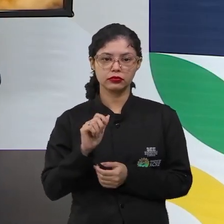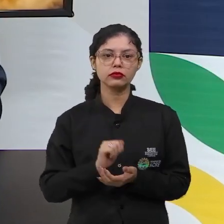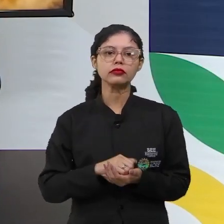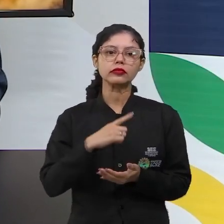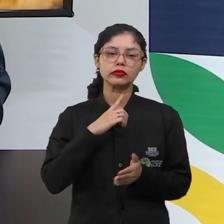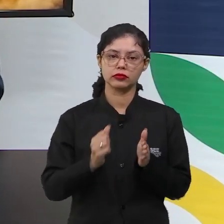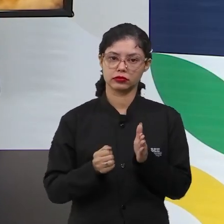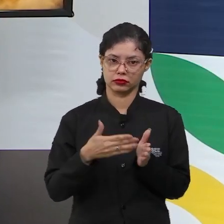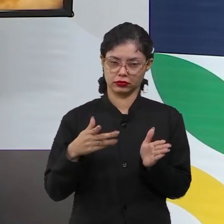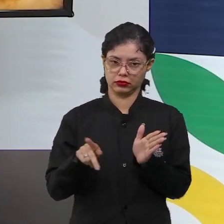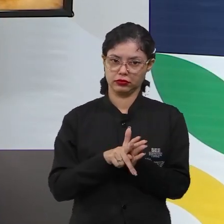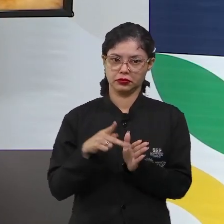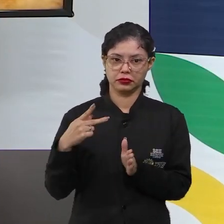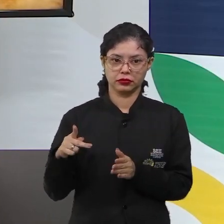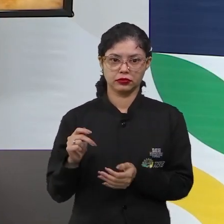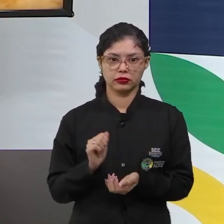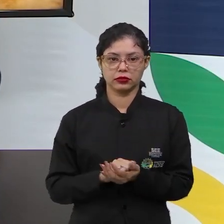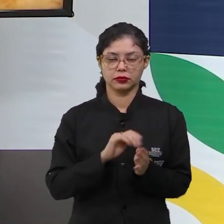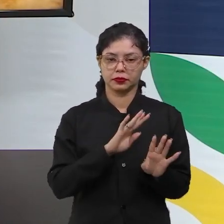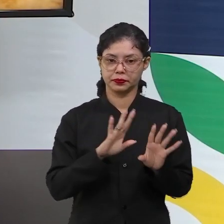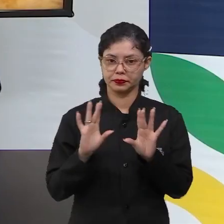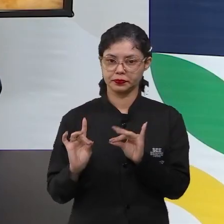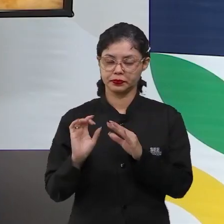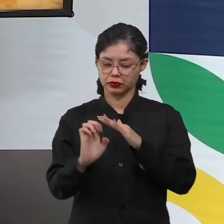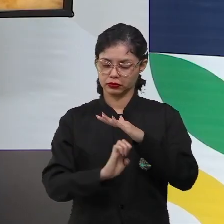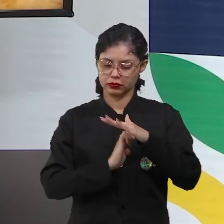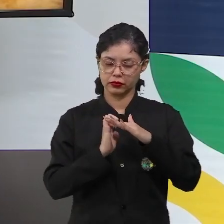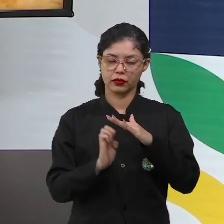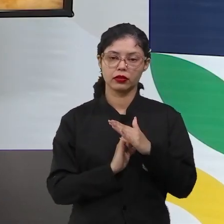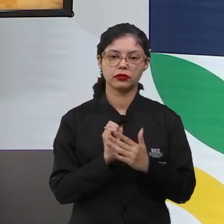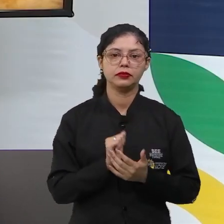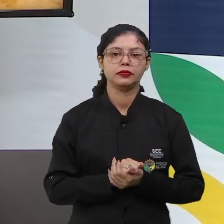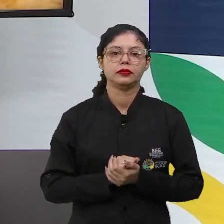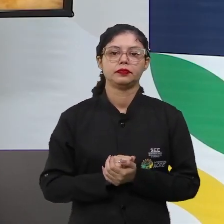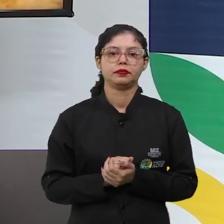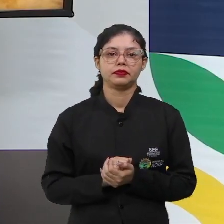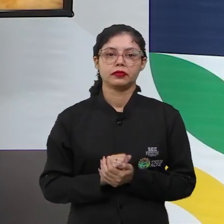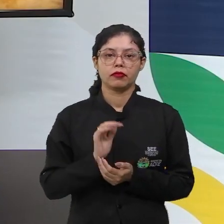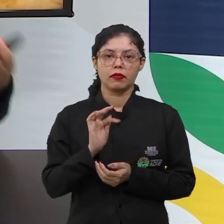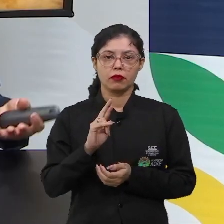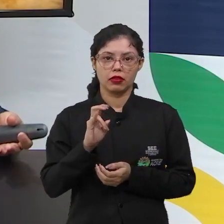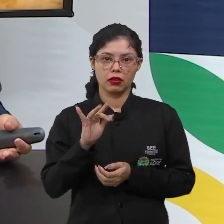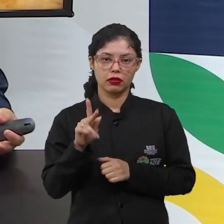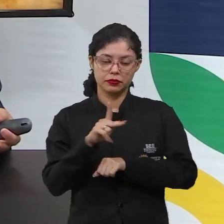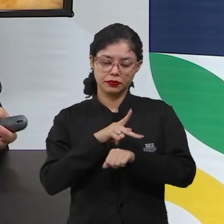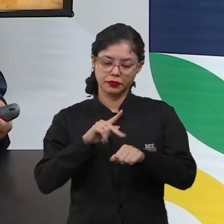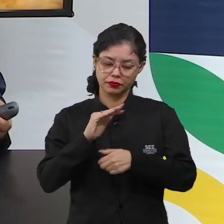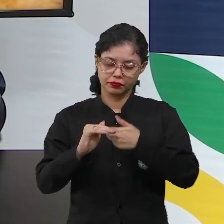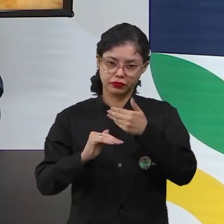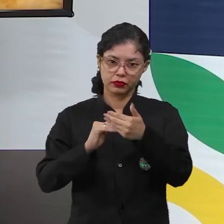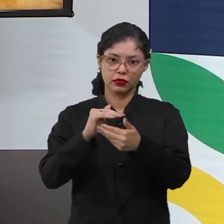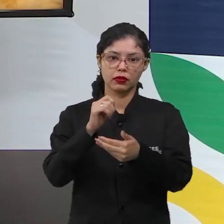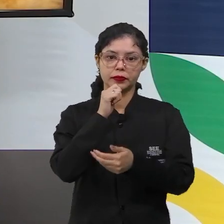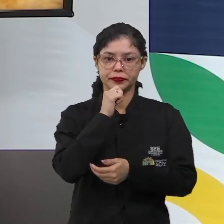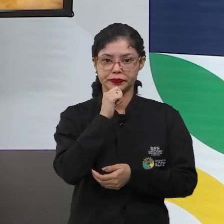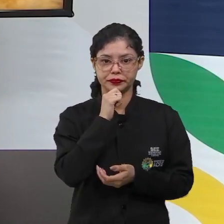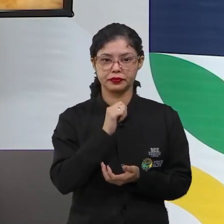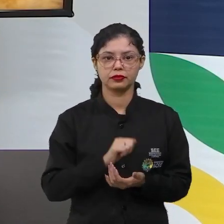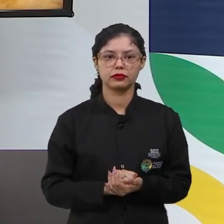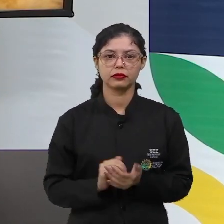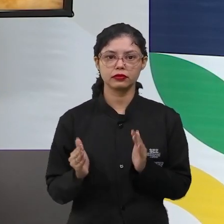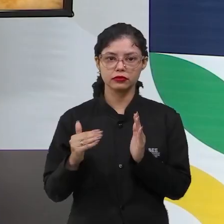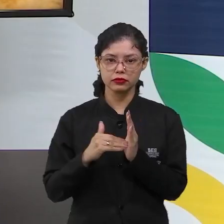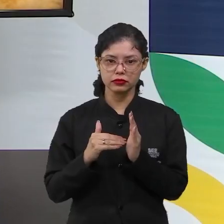muitas delas, inclusive, levam as suas empresas, levam as suas filiais para os países em desenvolvimento, ou até para os